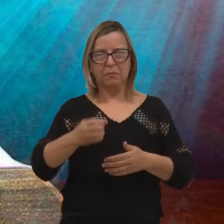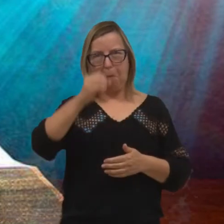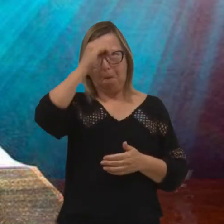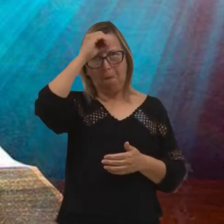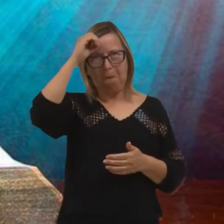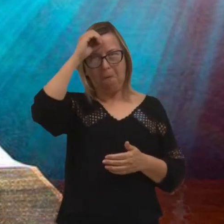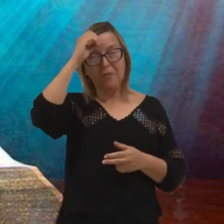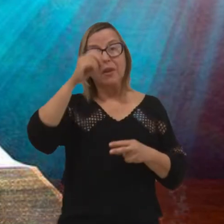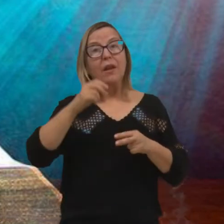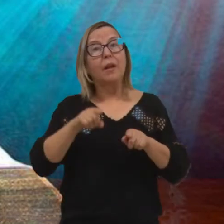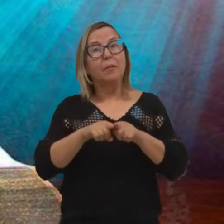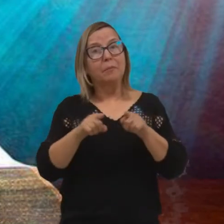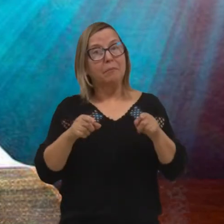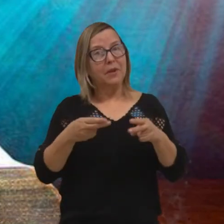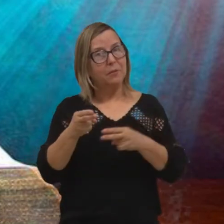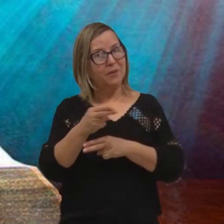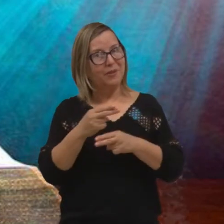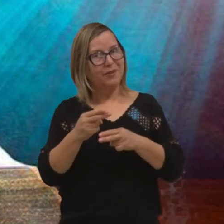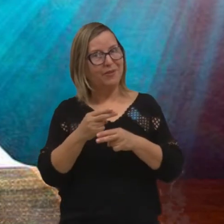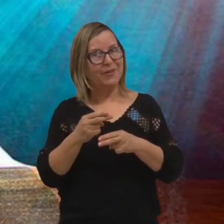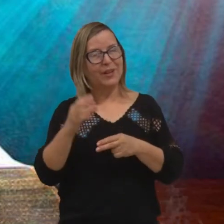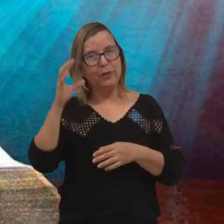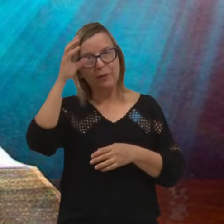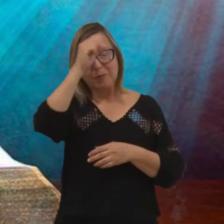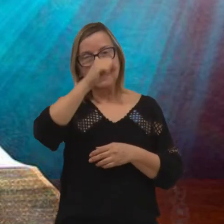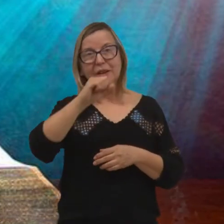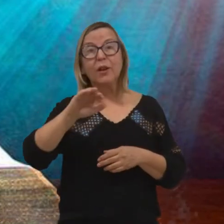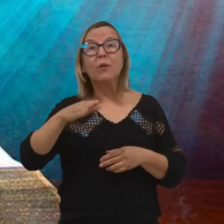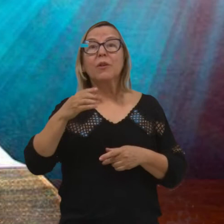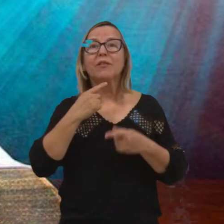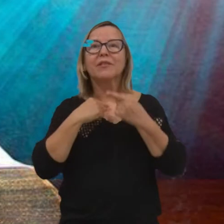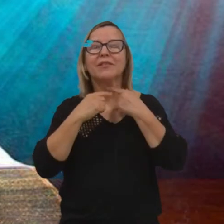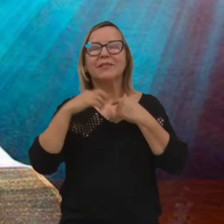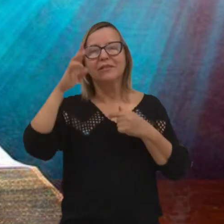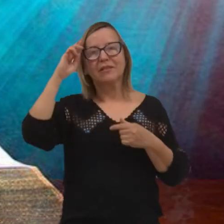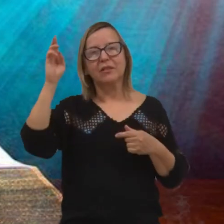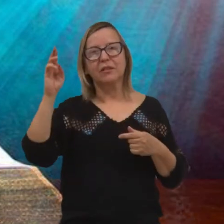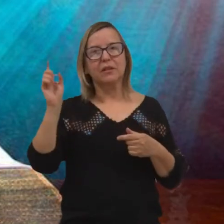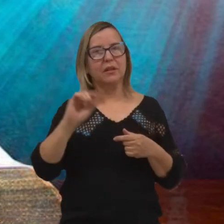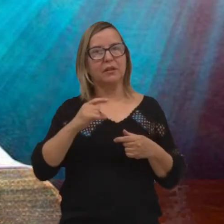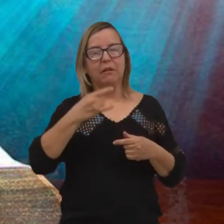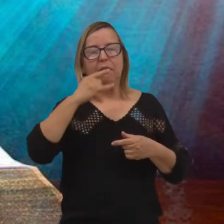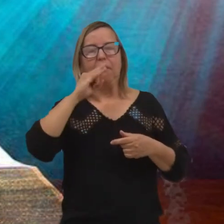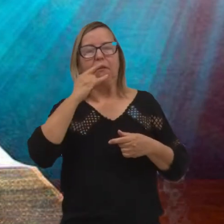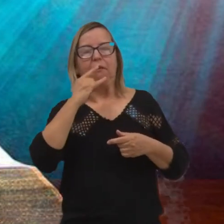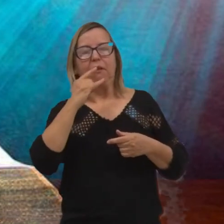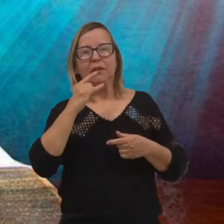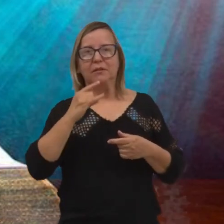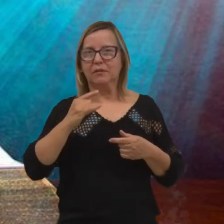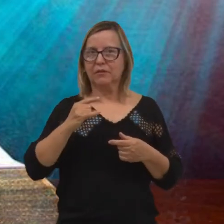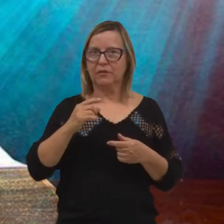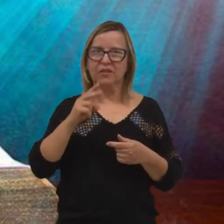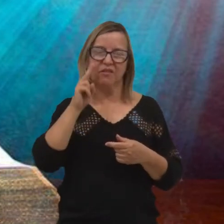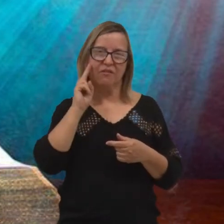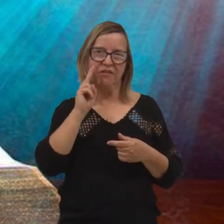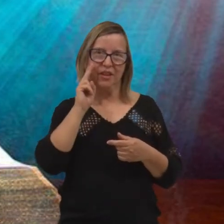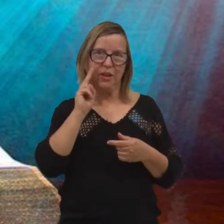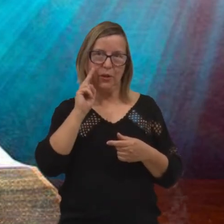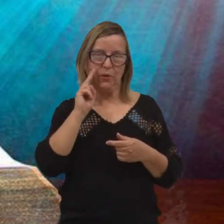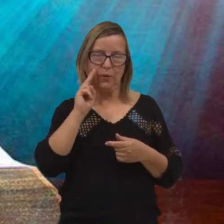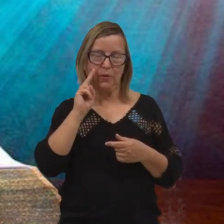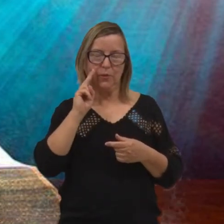mas procurai compreender qual a vontade do Senhor. E não vos embriagueis com vinho, no qual